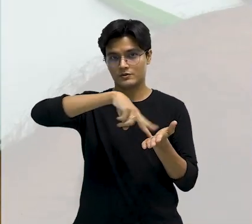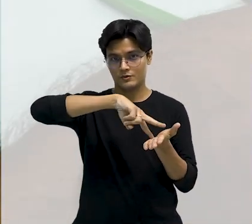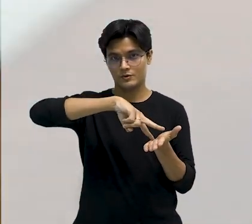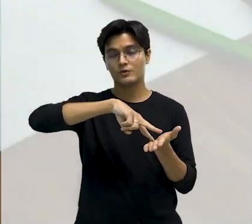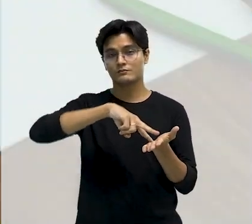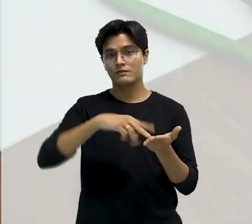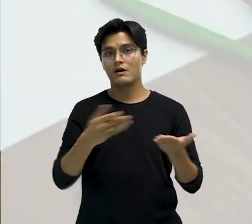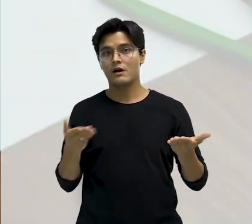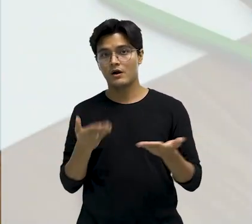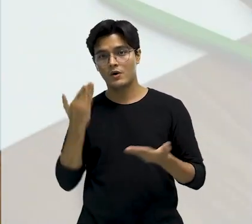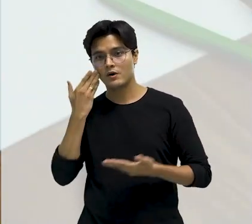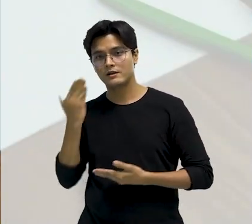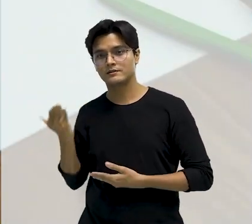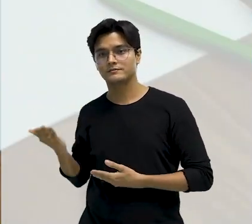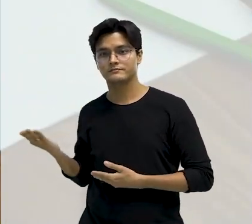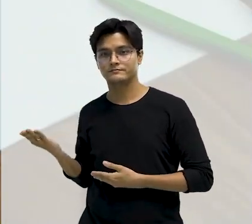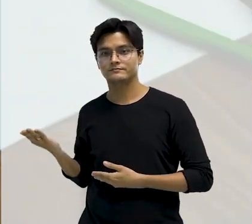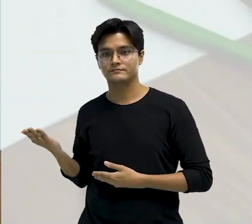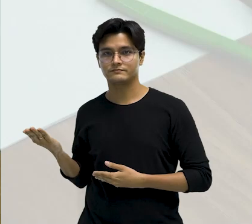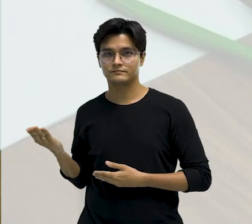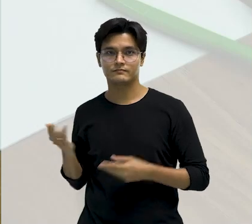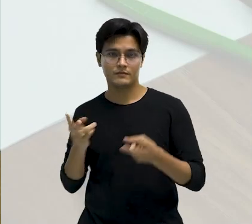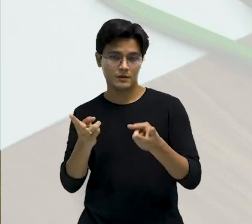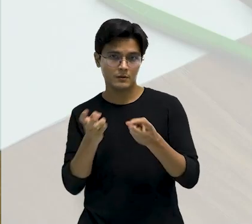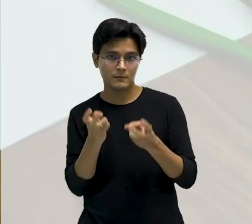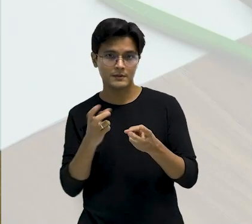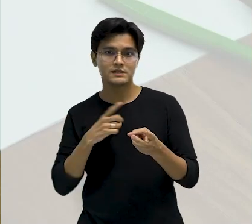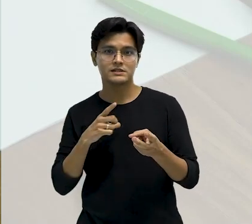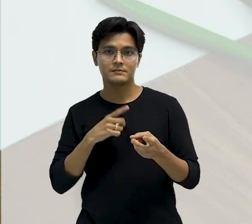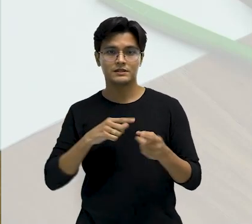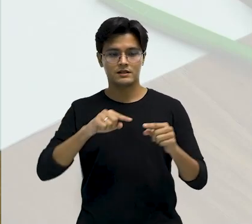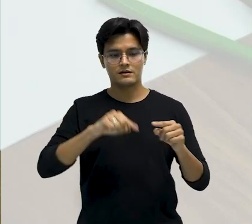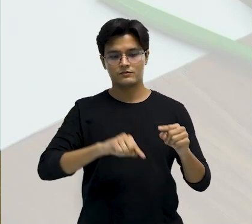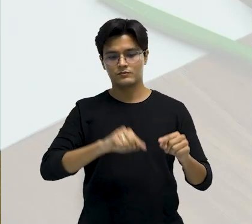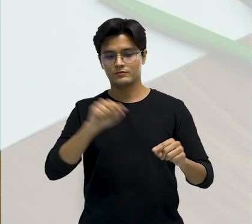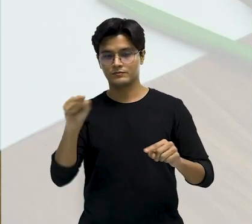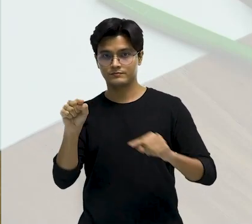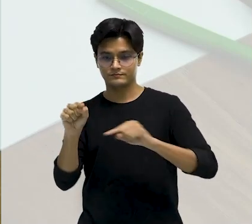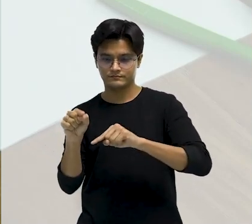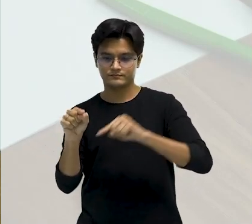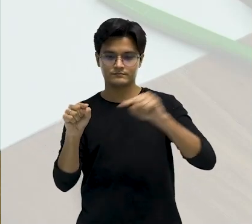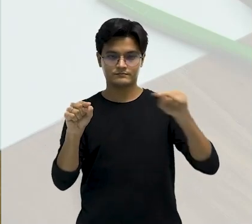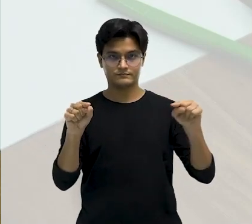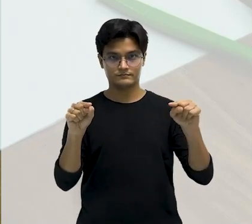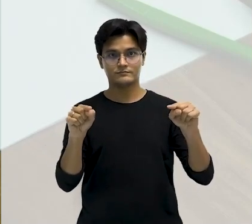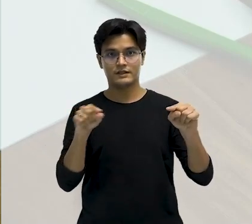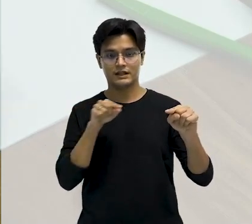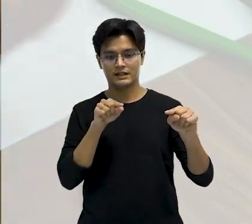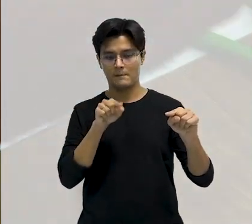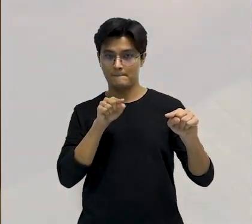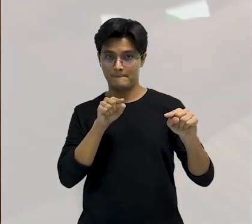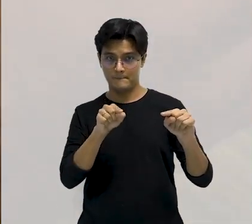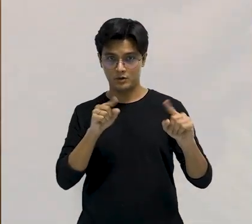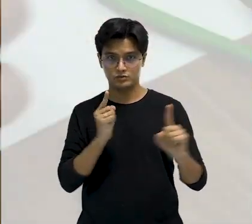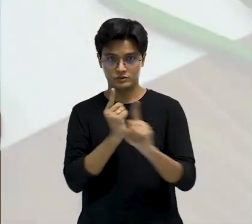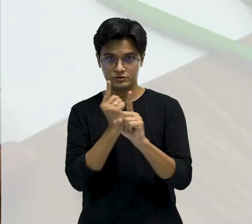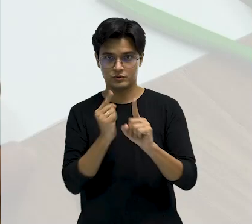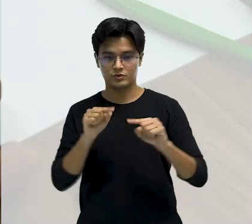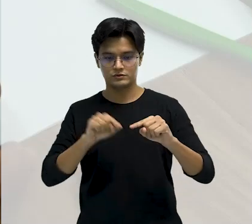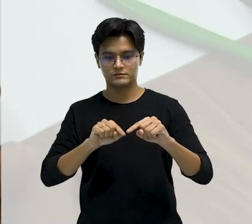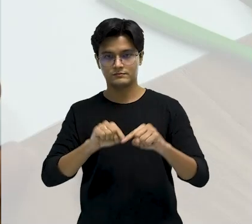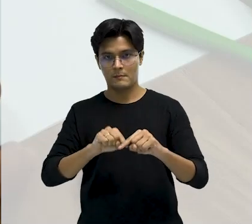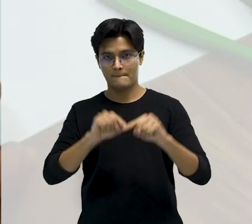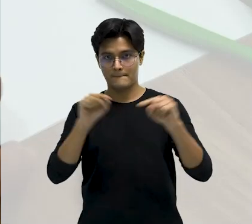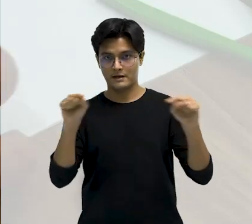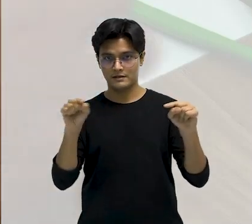que aqui agora, esses 2 arcos que a gente desenhou, eles se encontram. Aqui eu vou chamar então esse ponto de